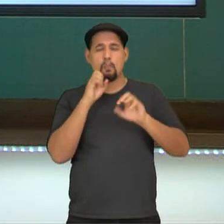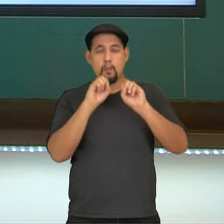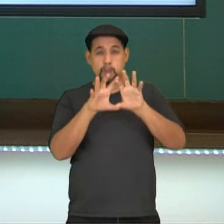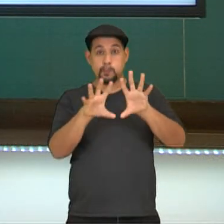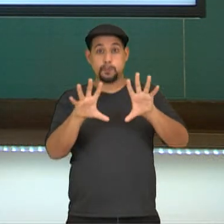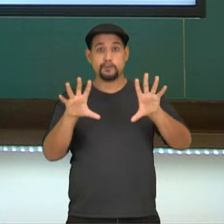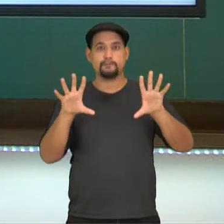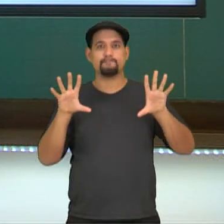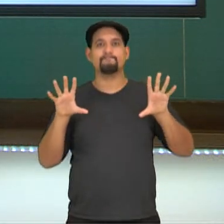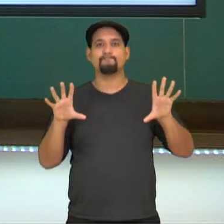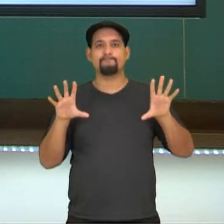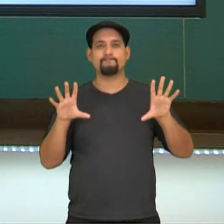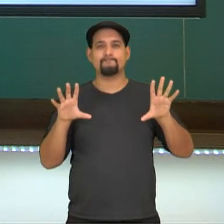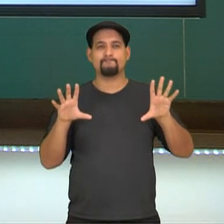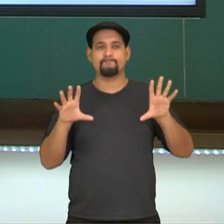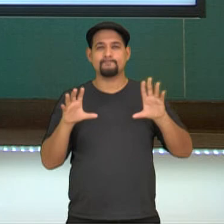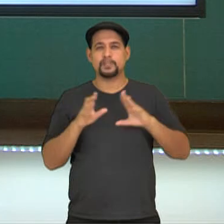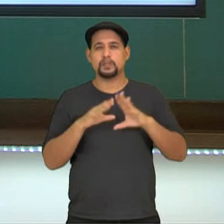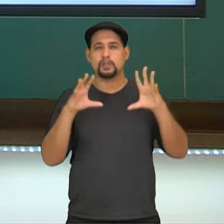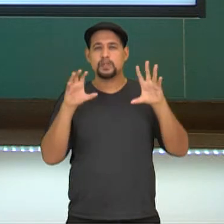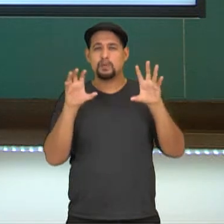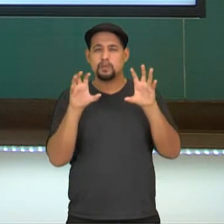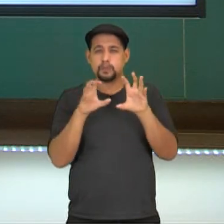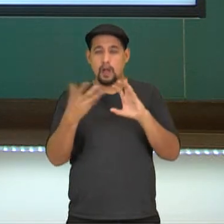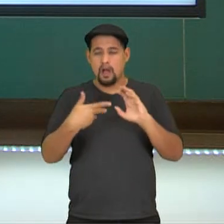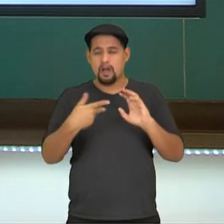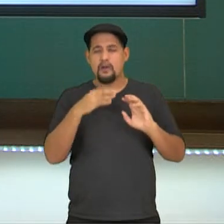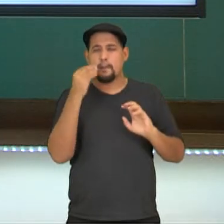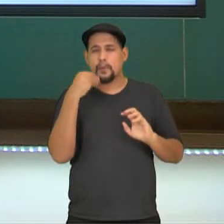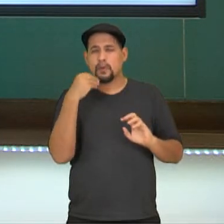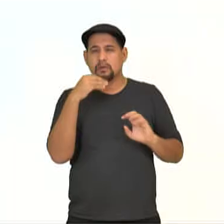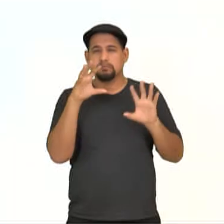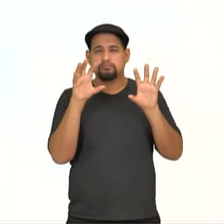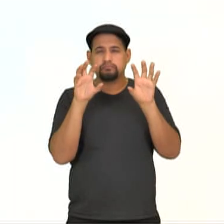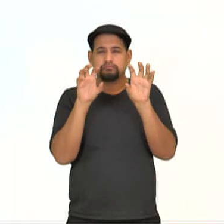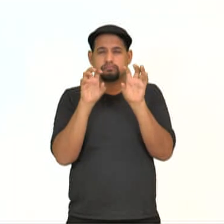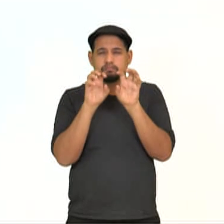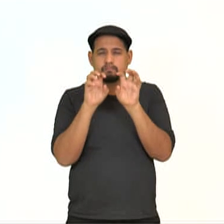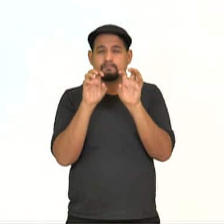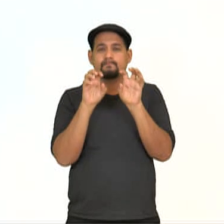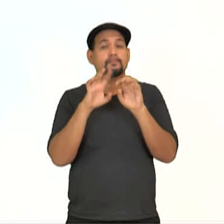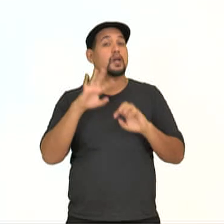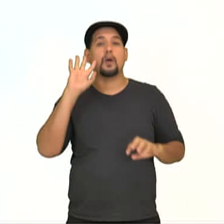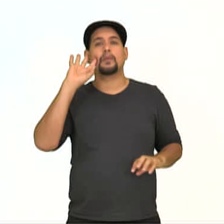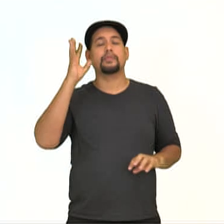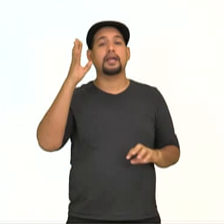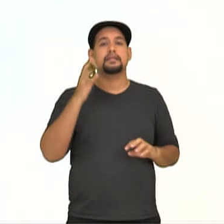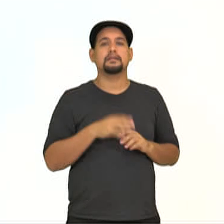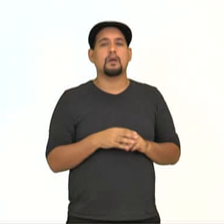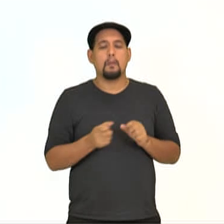brilho, né? Quanto menos acelerado, menos brilho, mais contraste. Bom, o que acontece